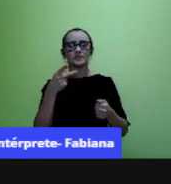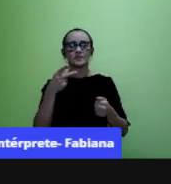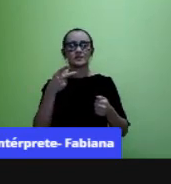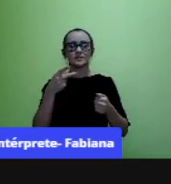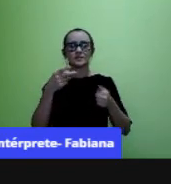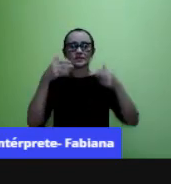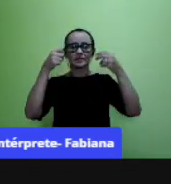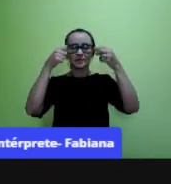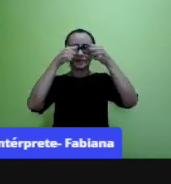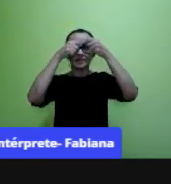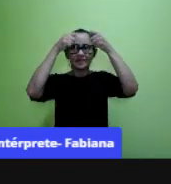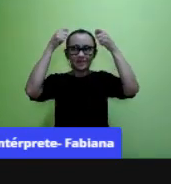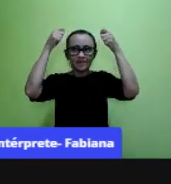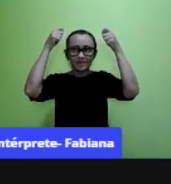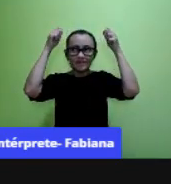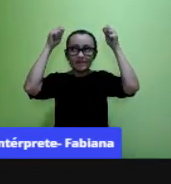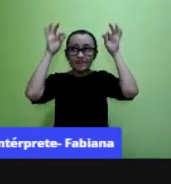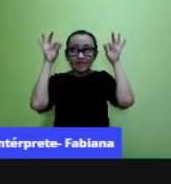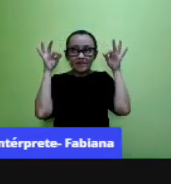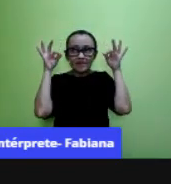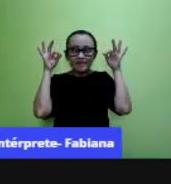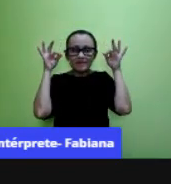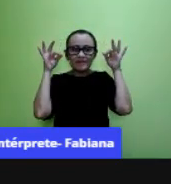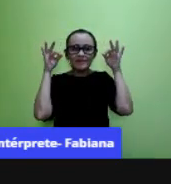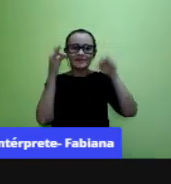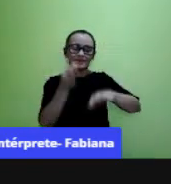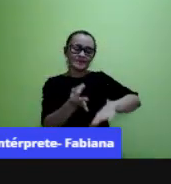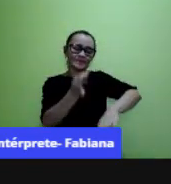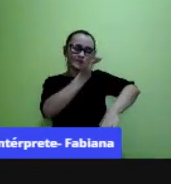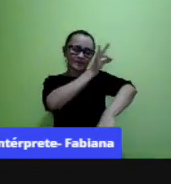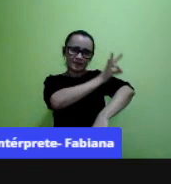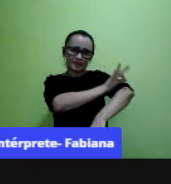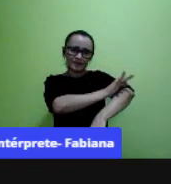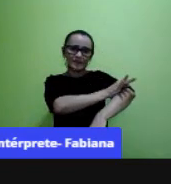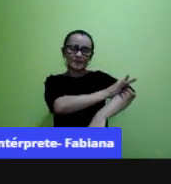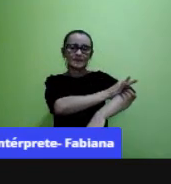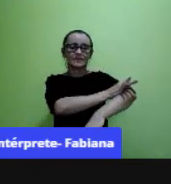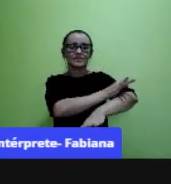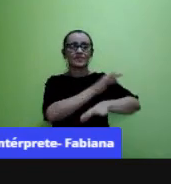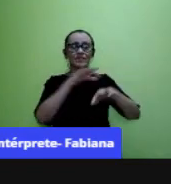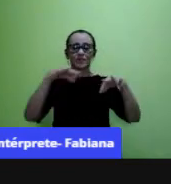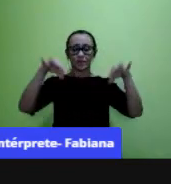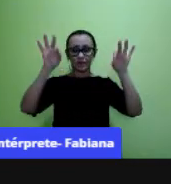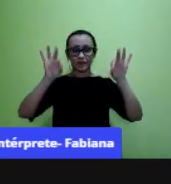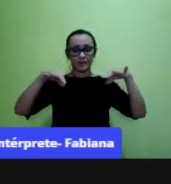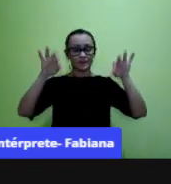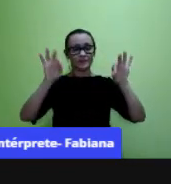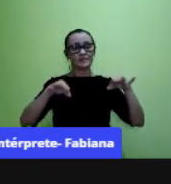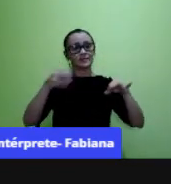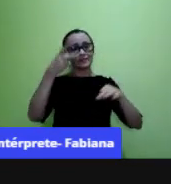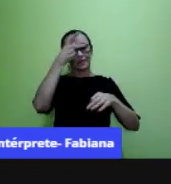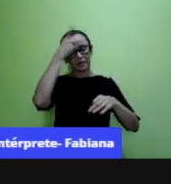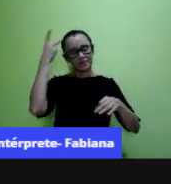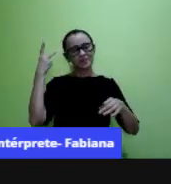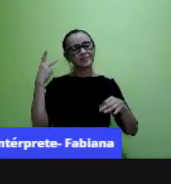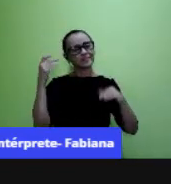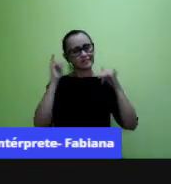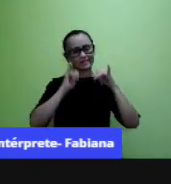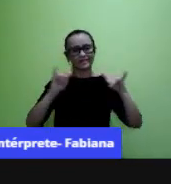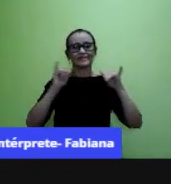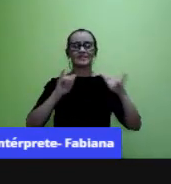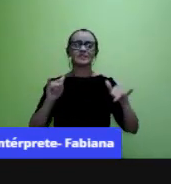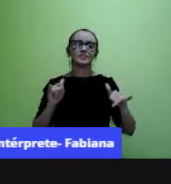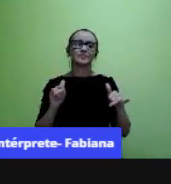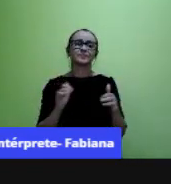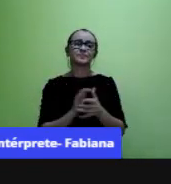ela tampa o rosto com paninho. O braço, ela tampa o braço. Ela vai pondo o paninho onde a pessoa vai falando. Entendeu? E